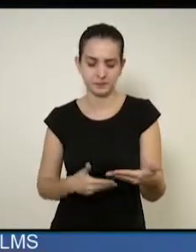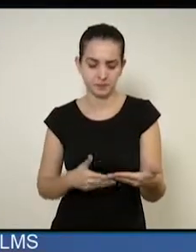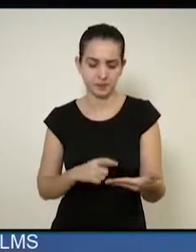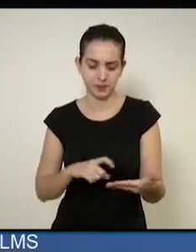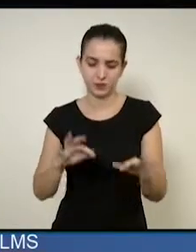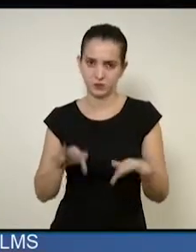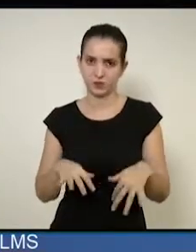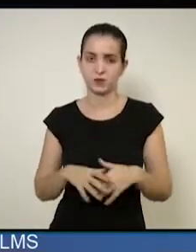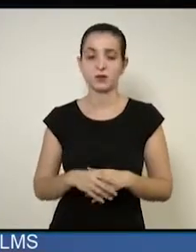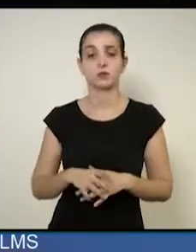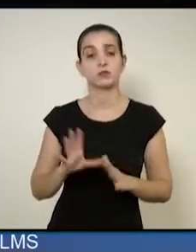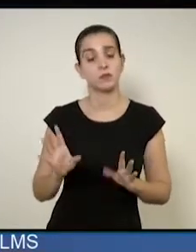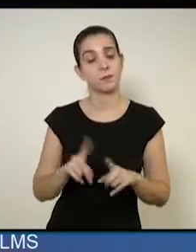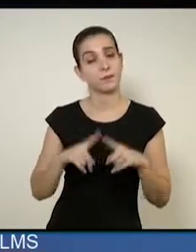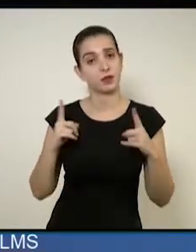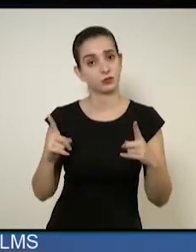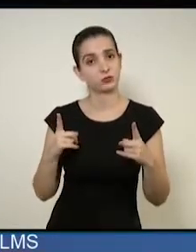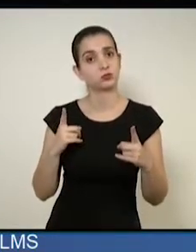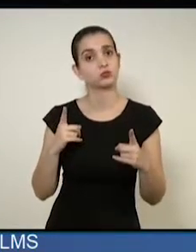Em todo caso,